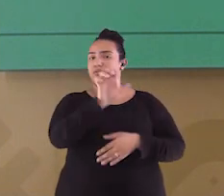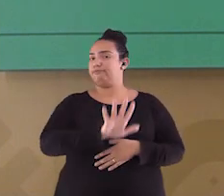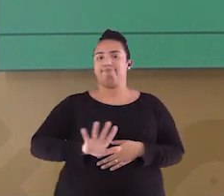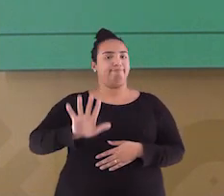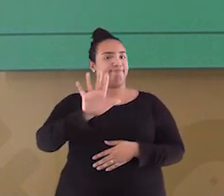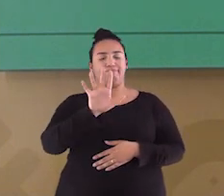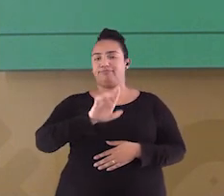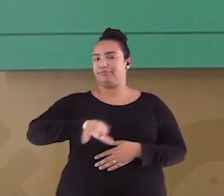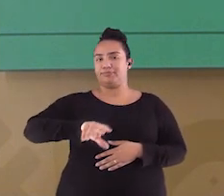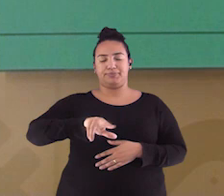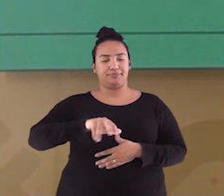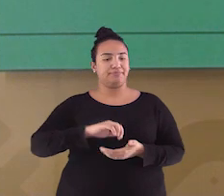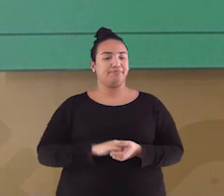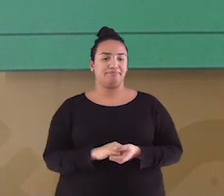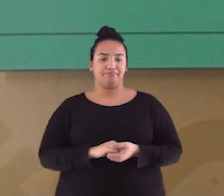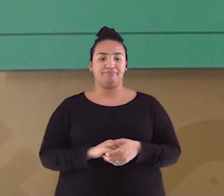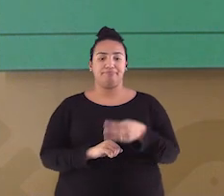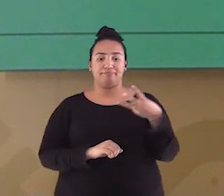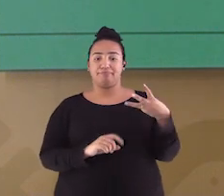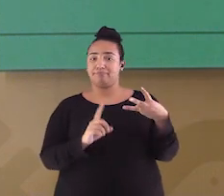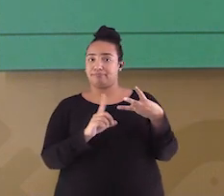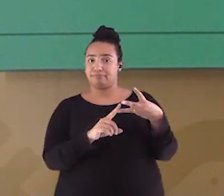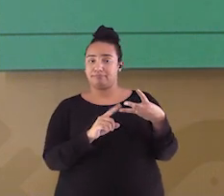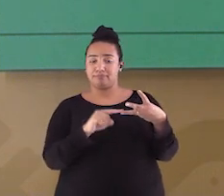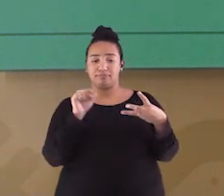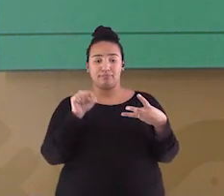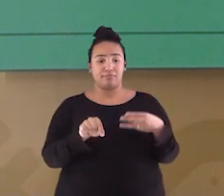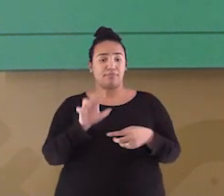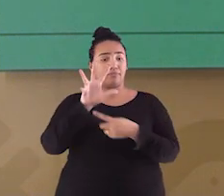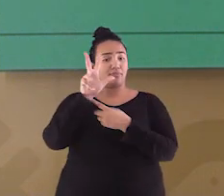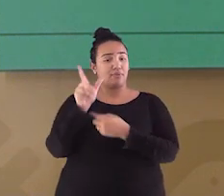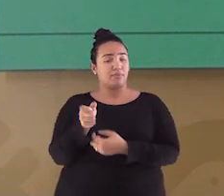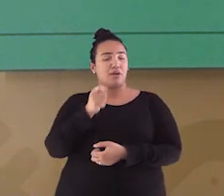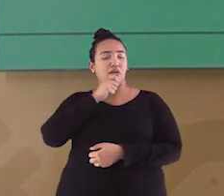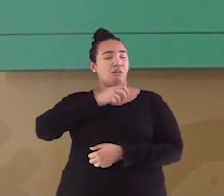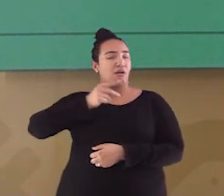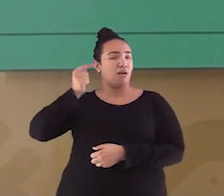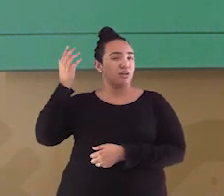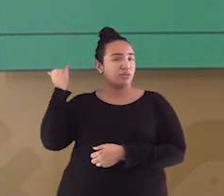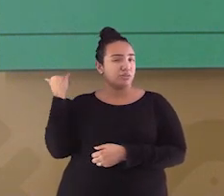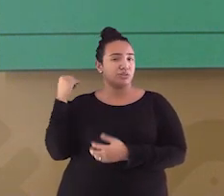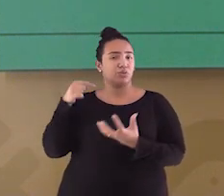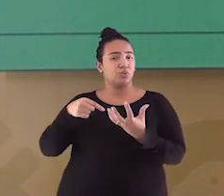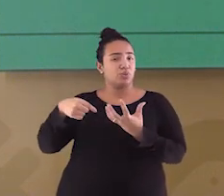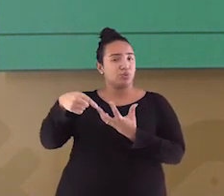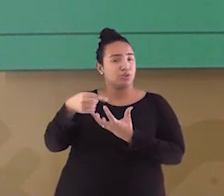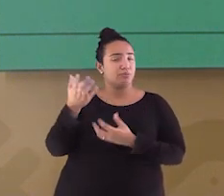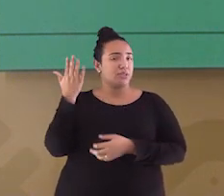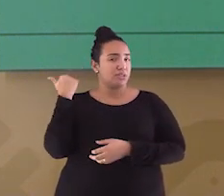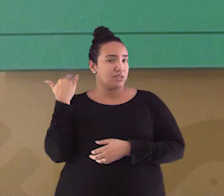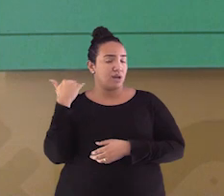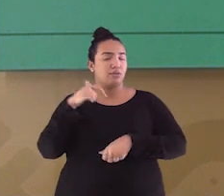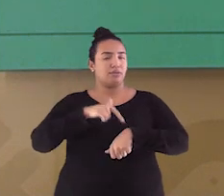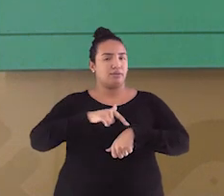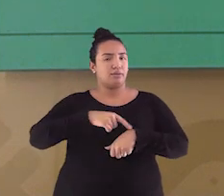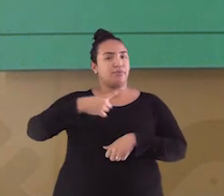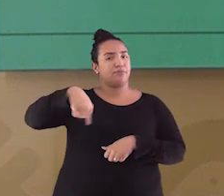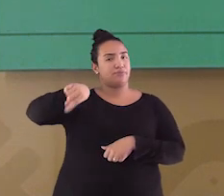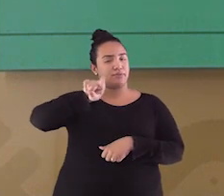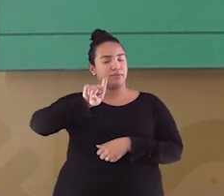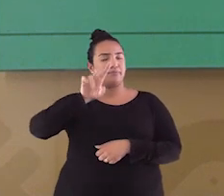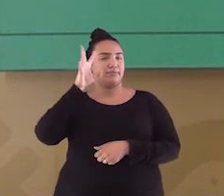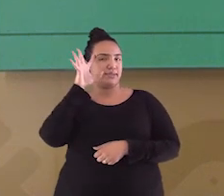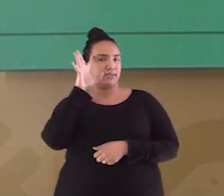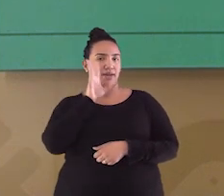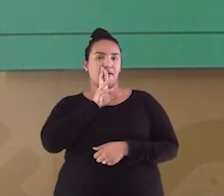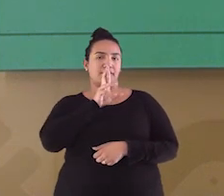não está no centro. Ou letra C. É um mapa antigo da divisão dos continentes. Vou dar 15 segundos para